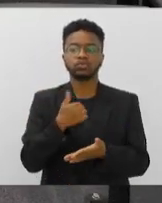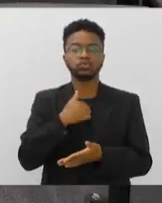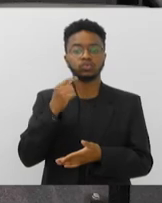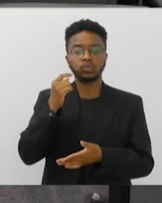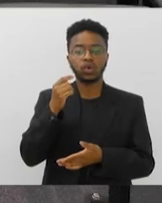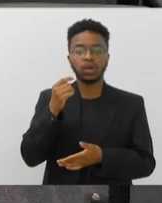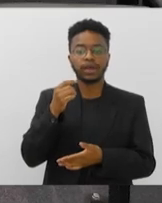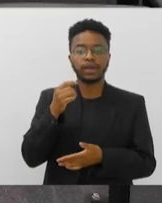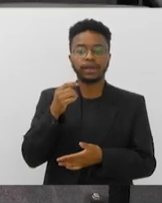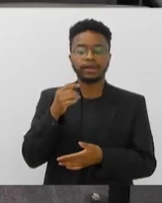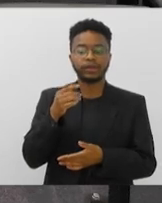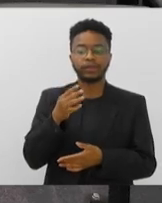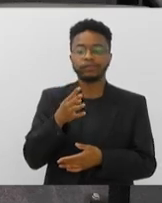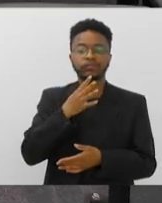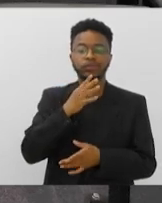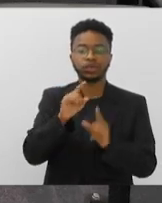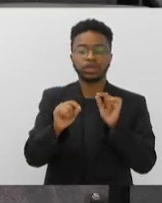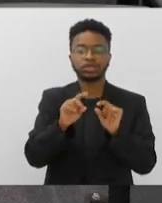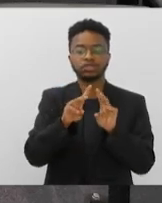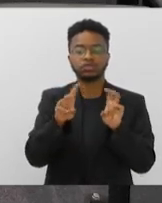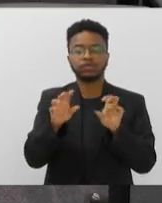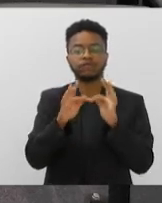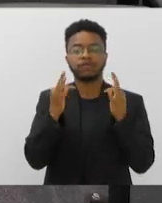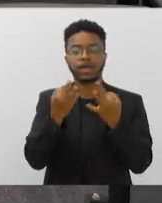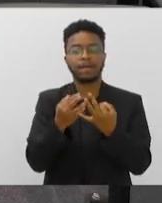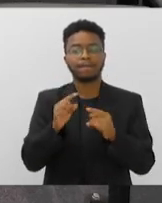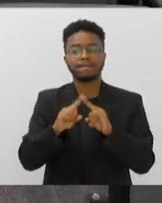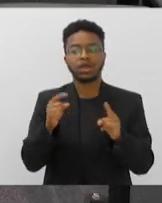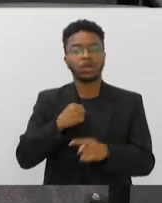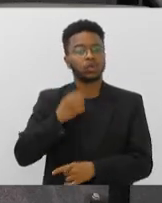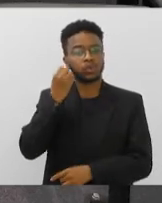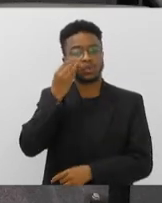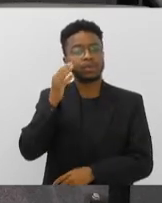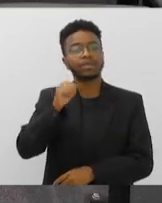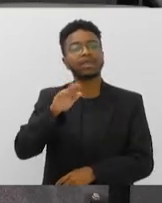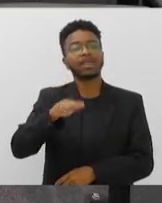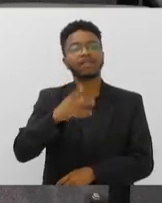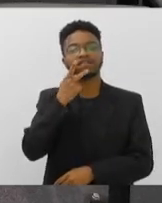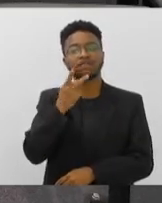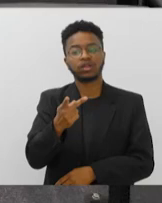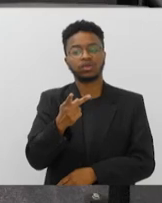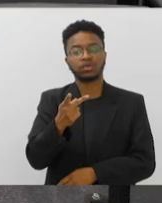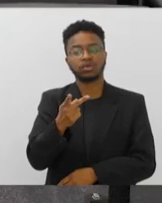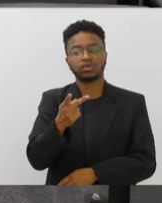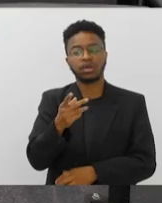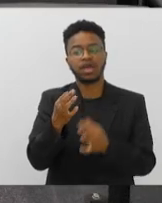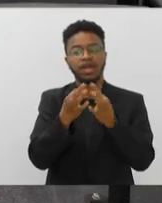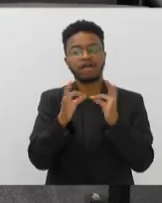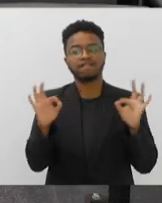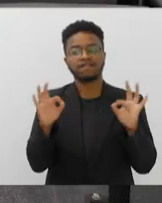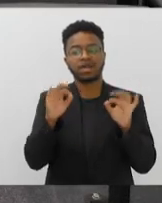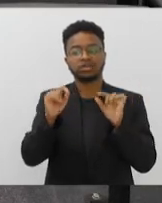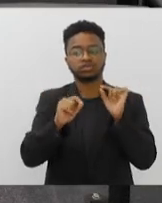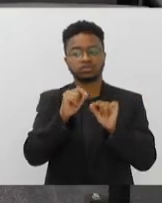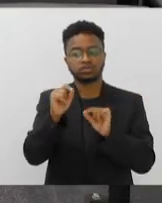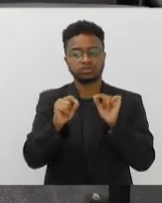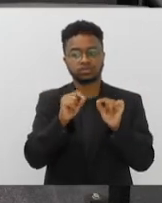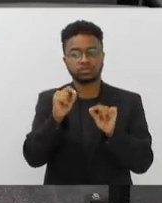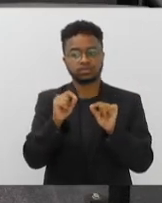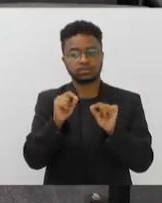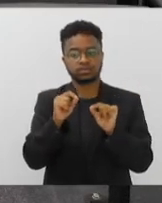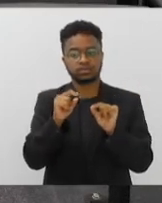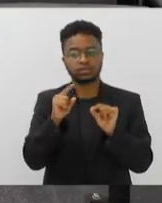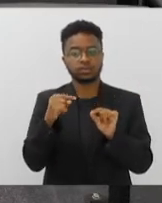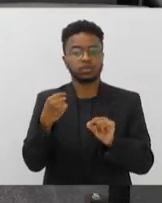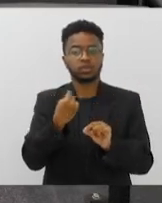famílias agora só não Não me recordo qual foi Qual de vocês que falaram uma uma uma seguinte frase que foi que a